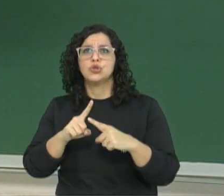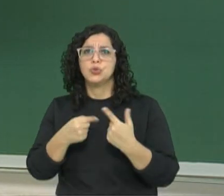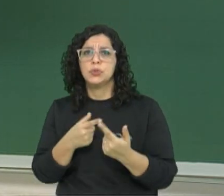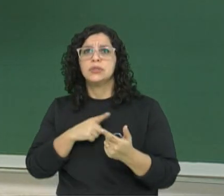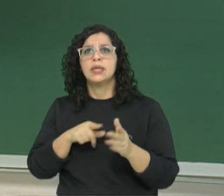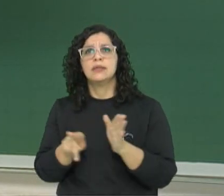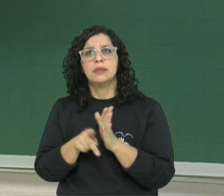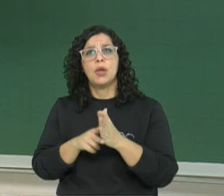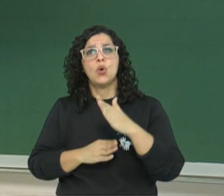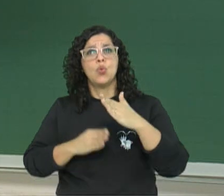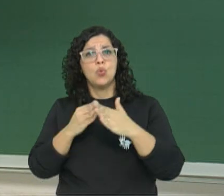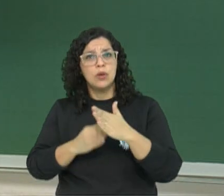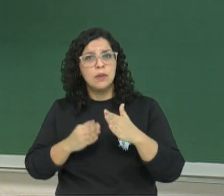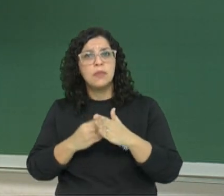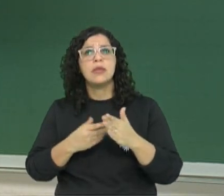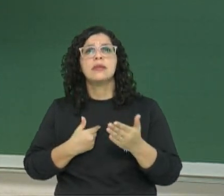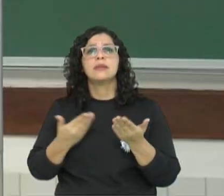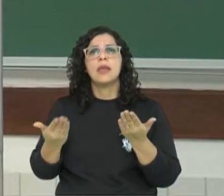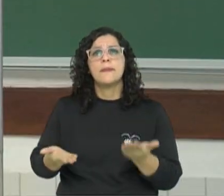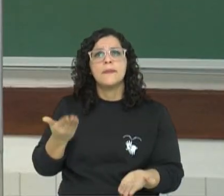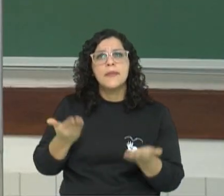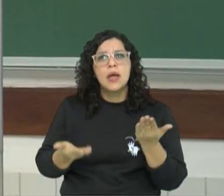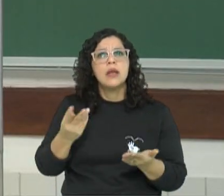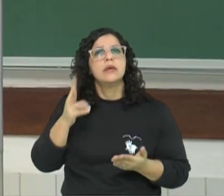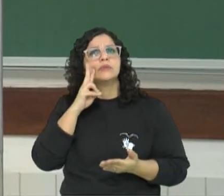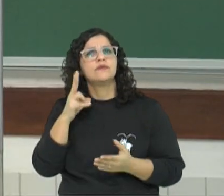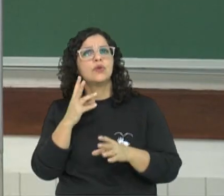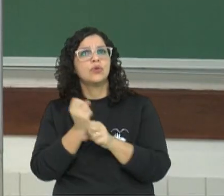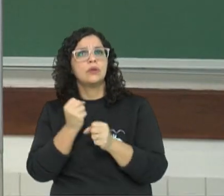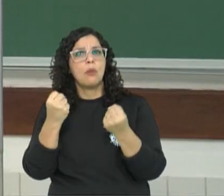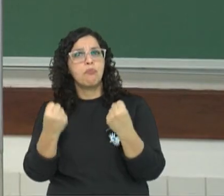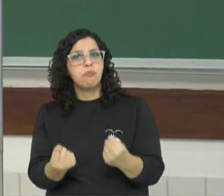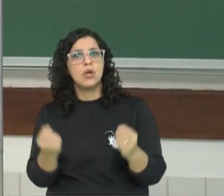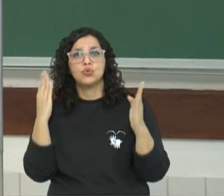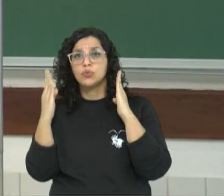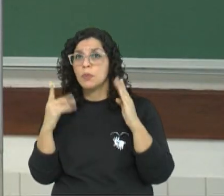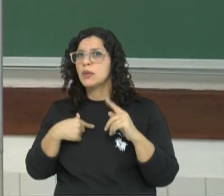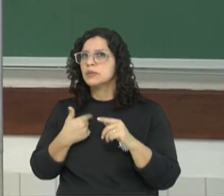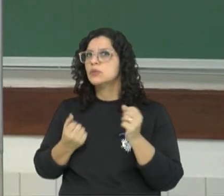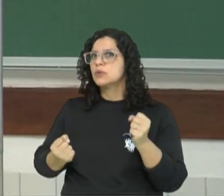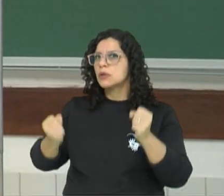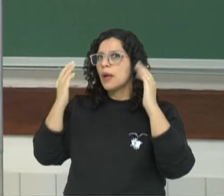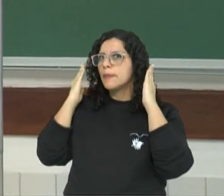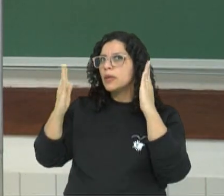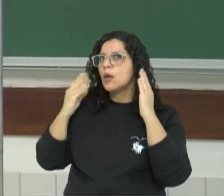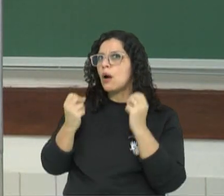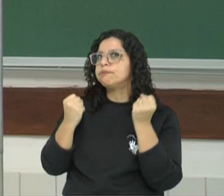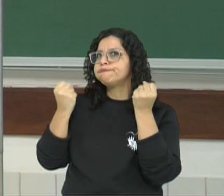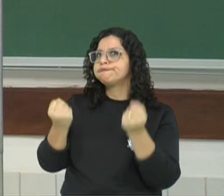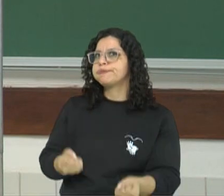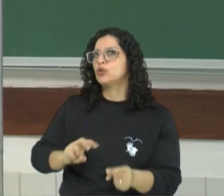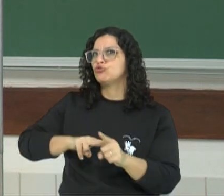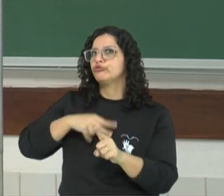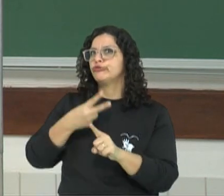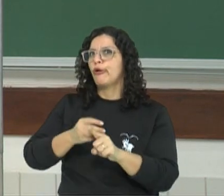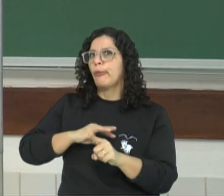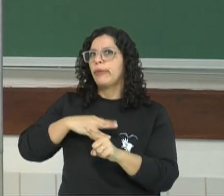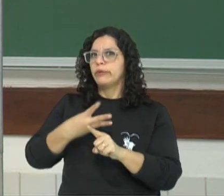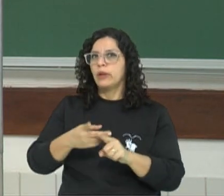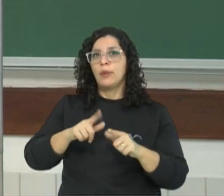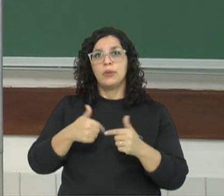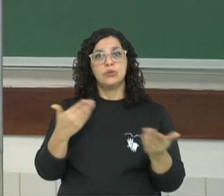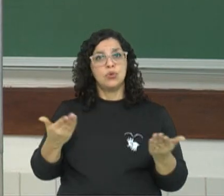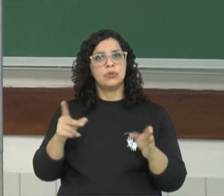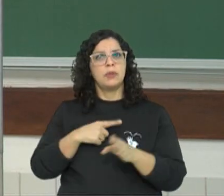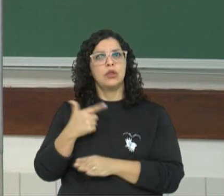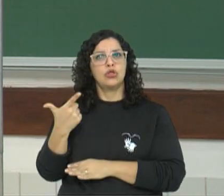existe o limite, existem as balanças e assim por diante. Muitas vezes os caminhões carregam muito mais que isso, certo? Então hoje caminhões, por exemplo, conseguem